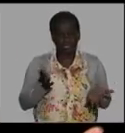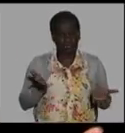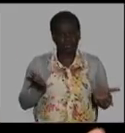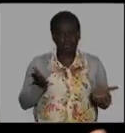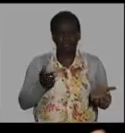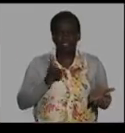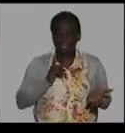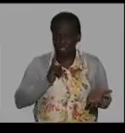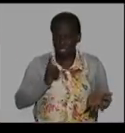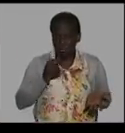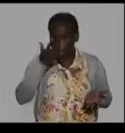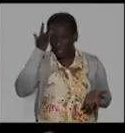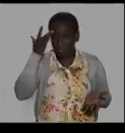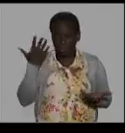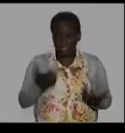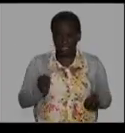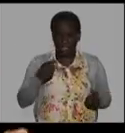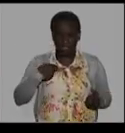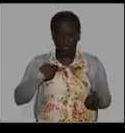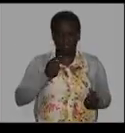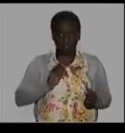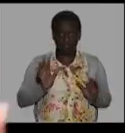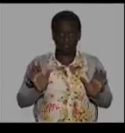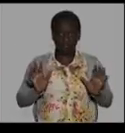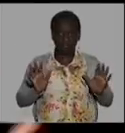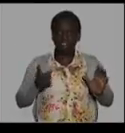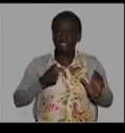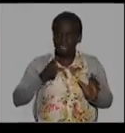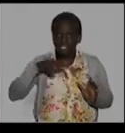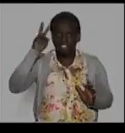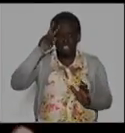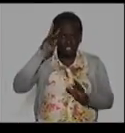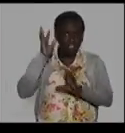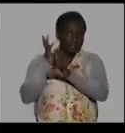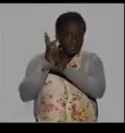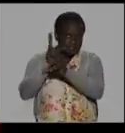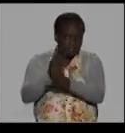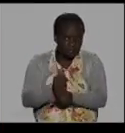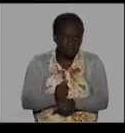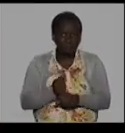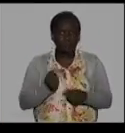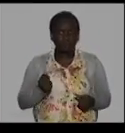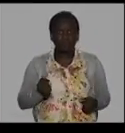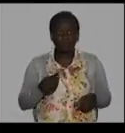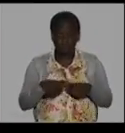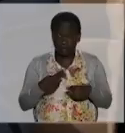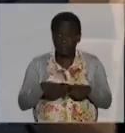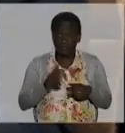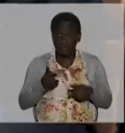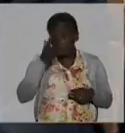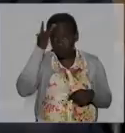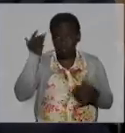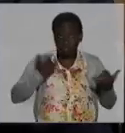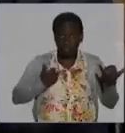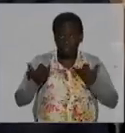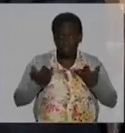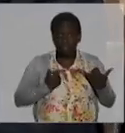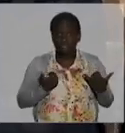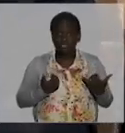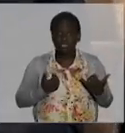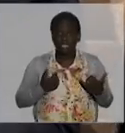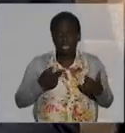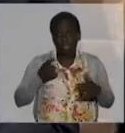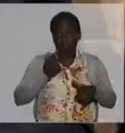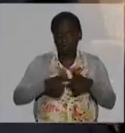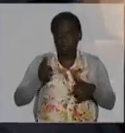pode negar que existe uma negação aí. Existe um processo histórico. Porque a gente sempre ouve, né, quando